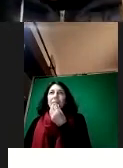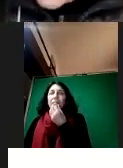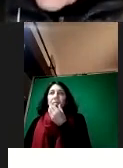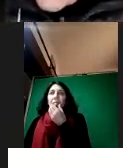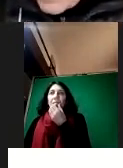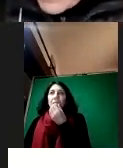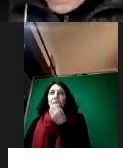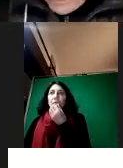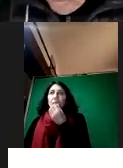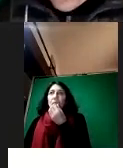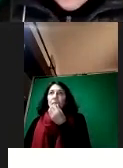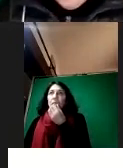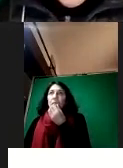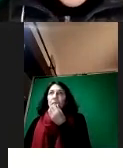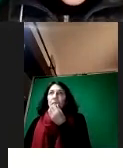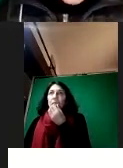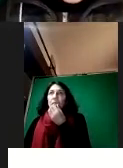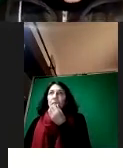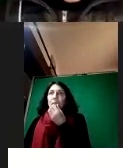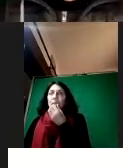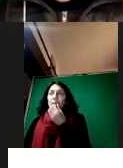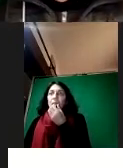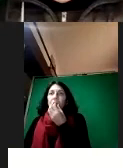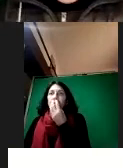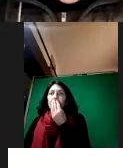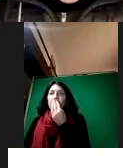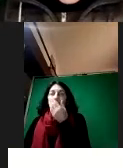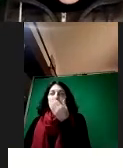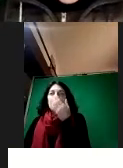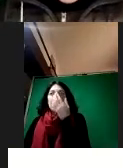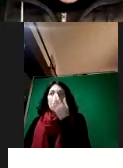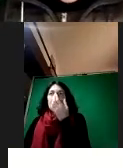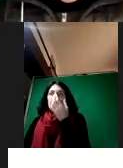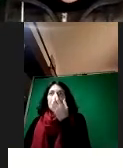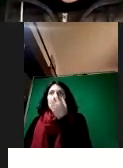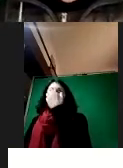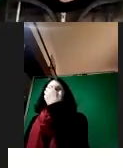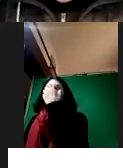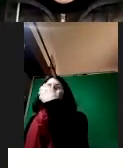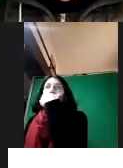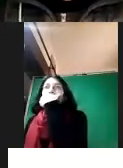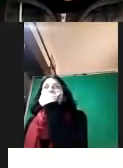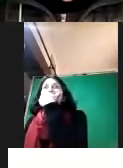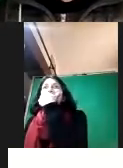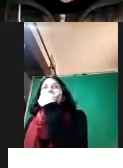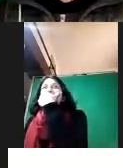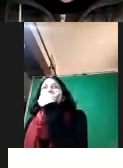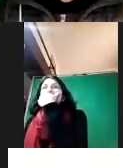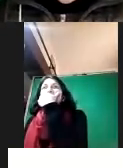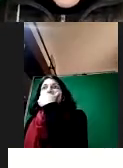transpirasse também do modelo físico. Portanto, este aqui é o resultado